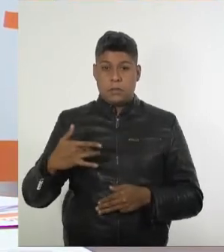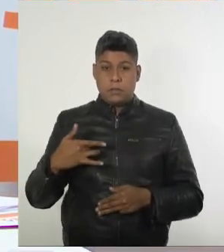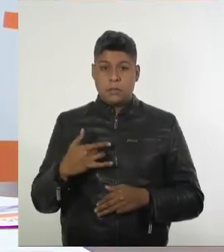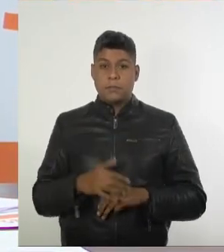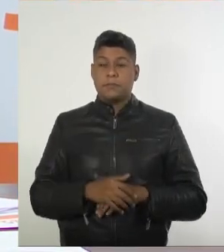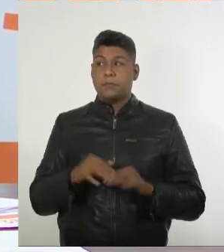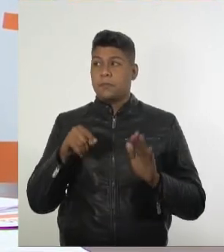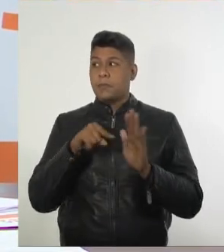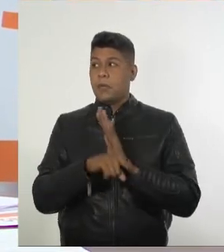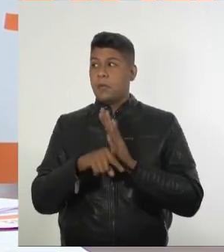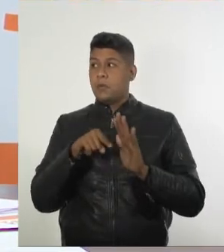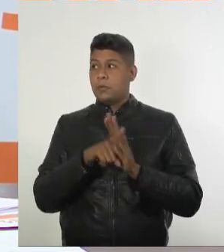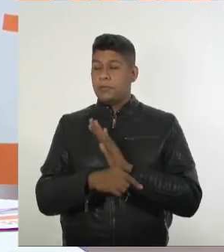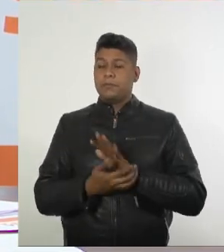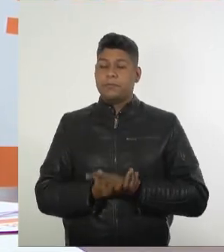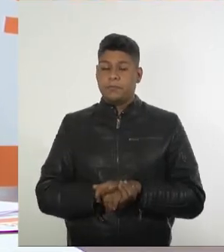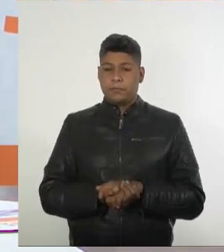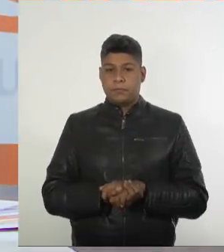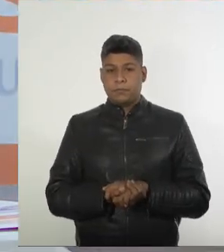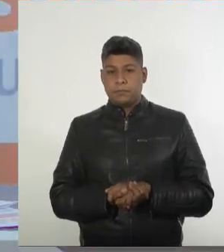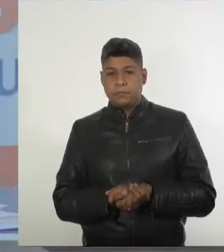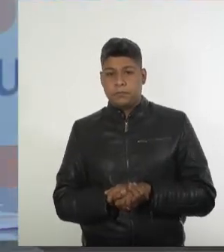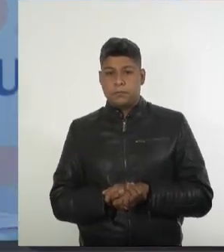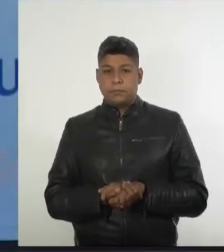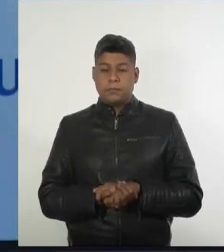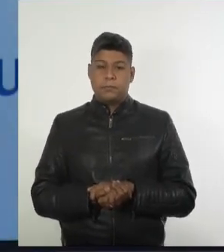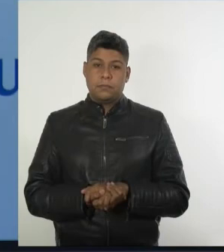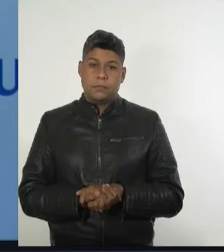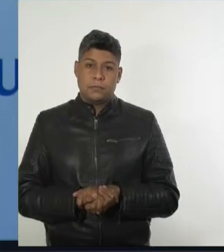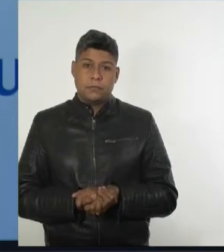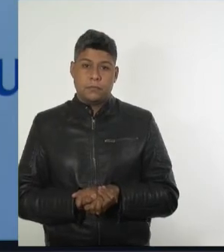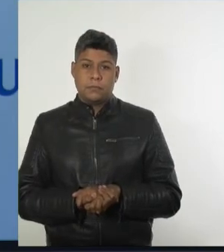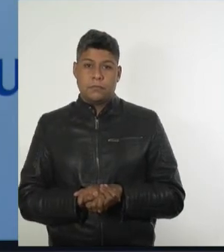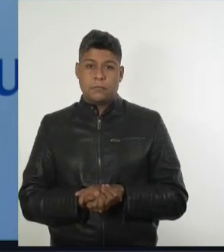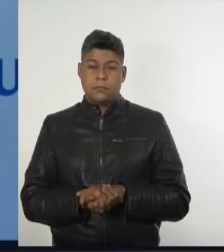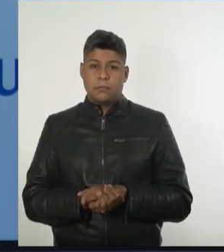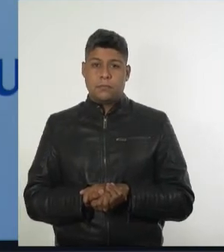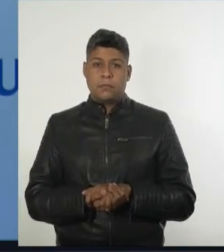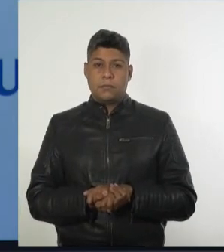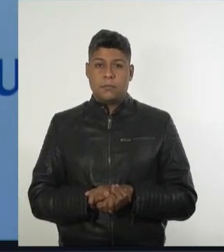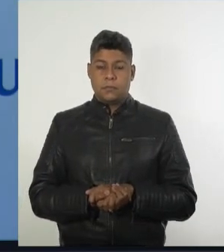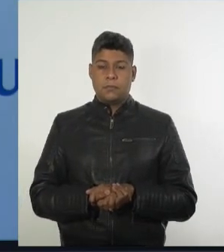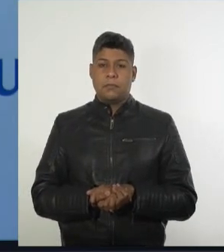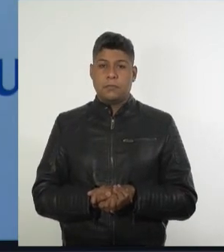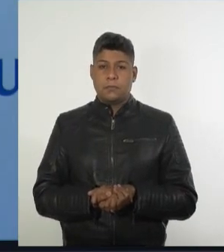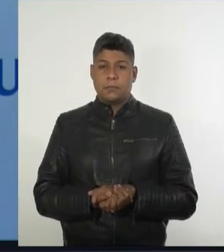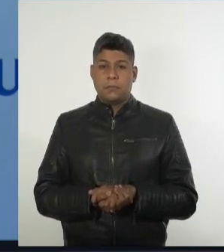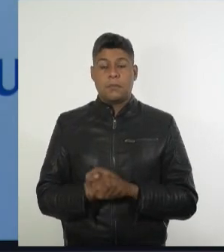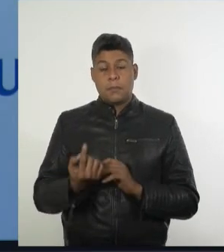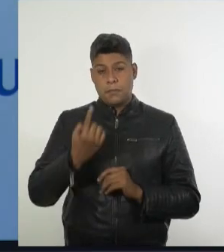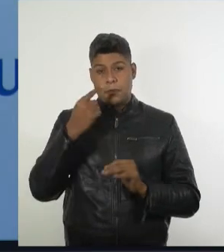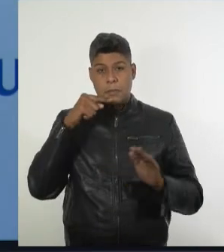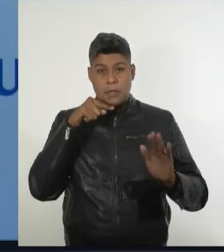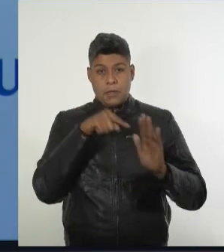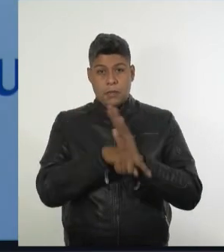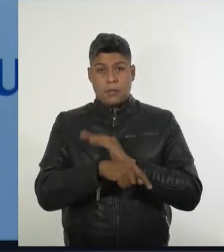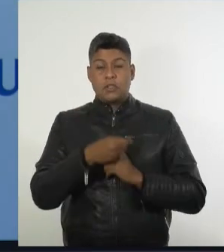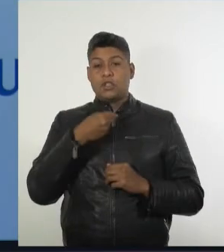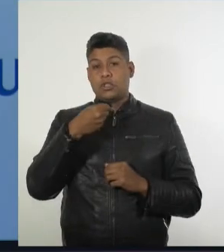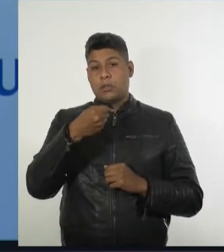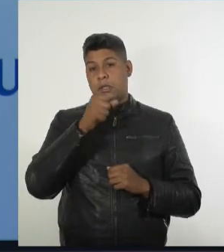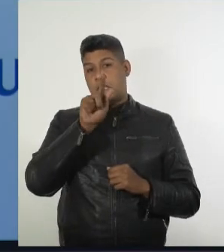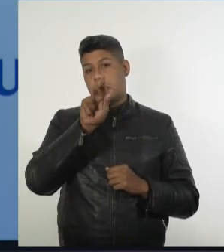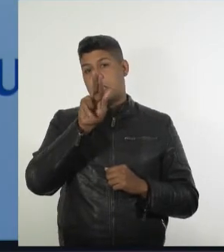passar para as perguntas, secretário Edson? Pode? Fernanda. Obrigada. Aqui a nossa primeira pergunta é do